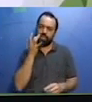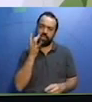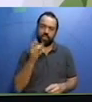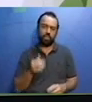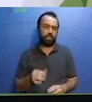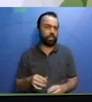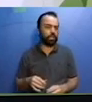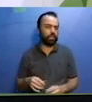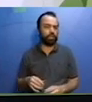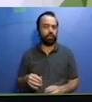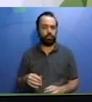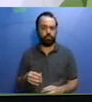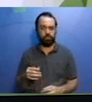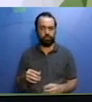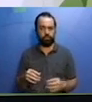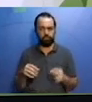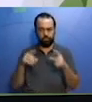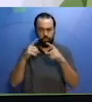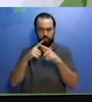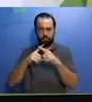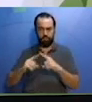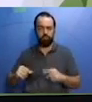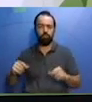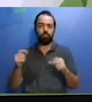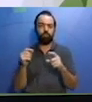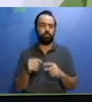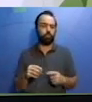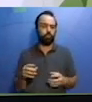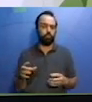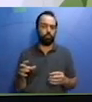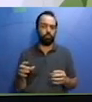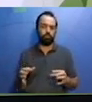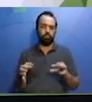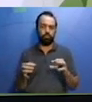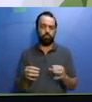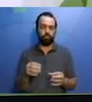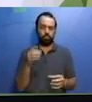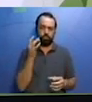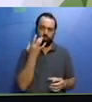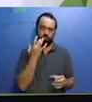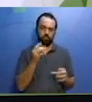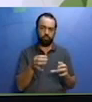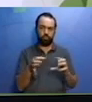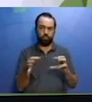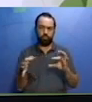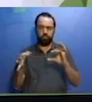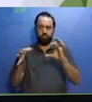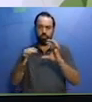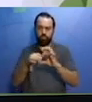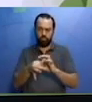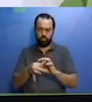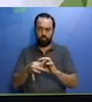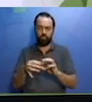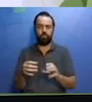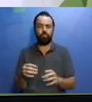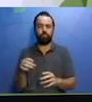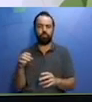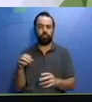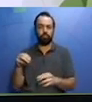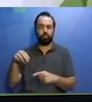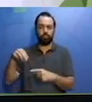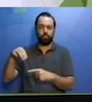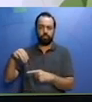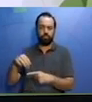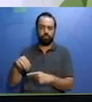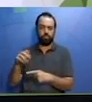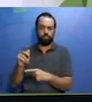mais simples de entender, esse mercúrio, ele junta as pequenas partículas de ouro e ele forma uma massa